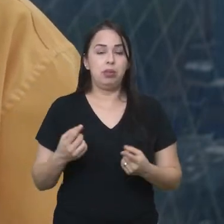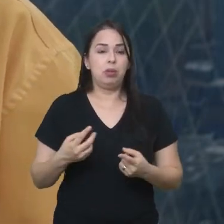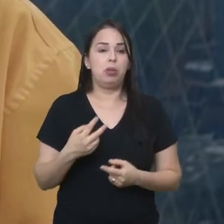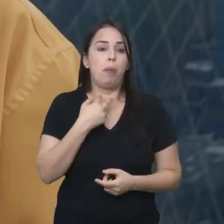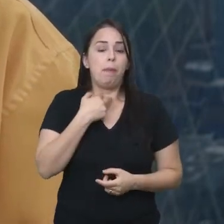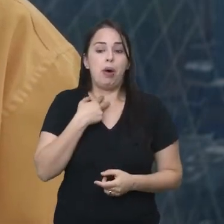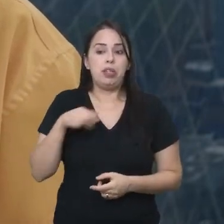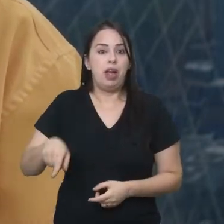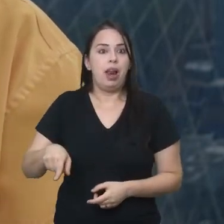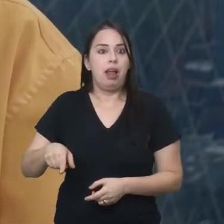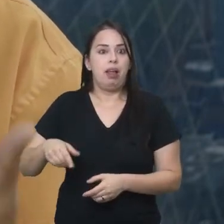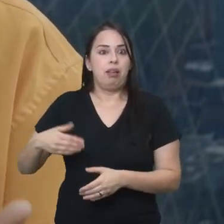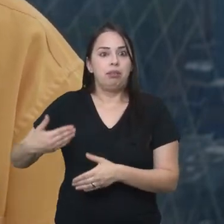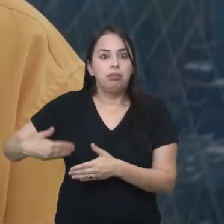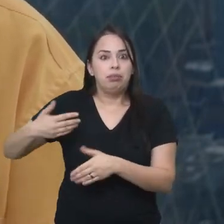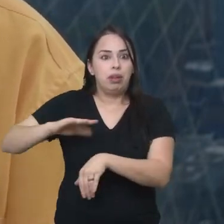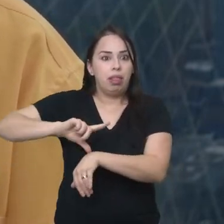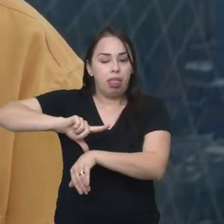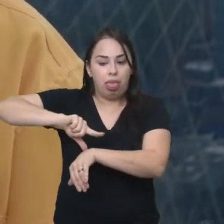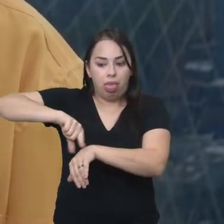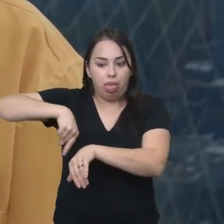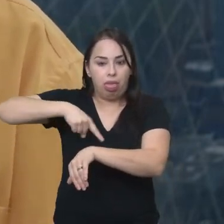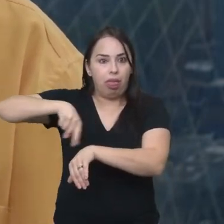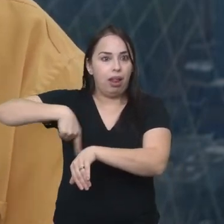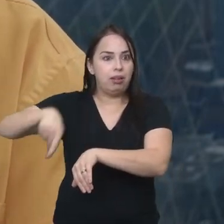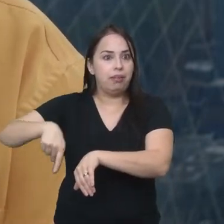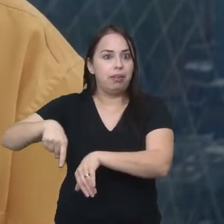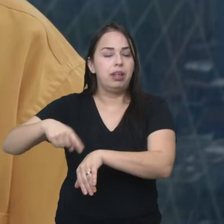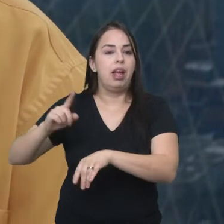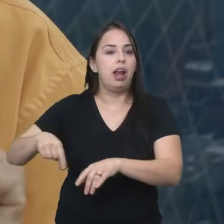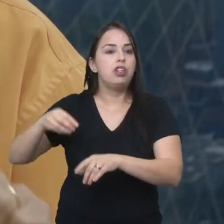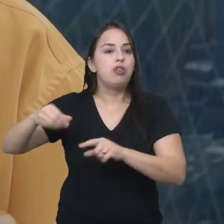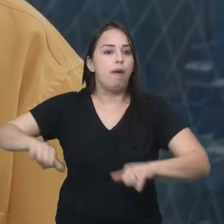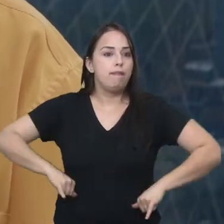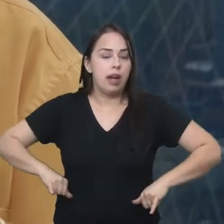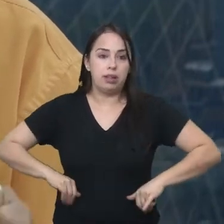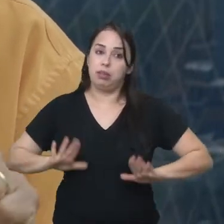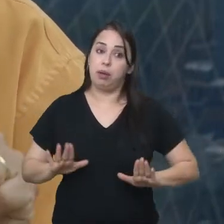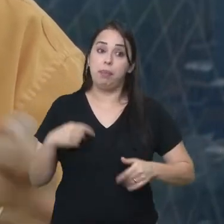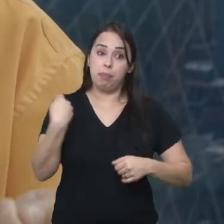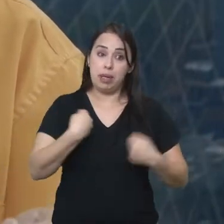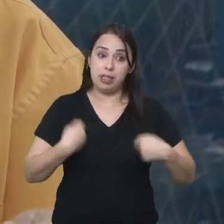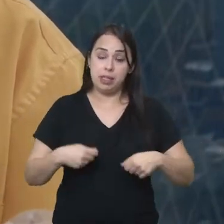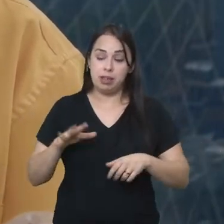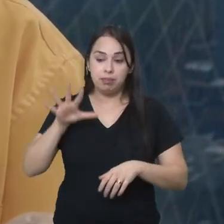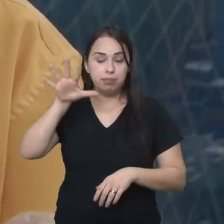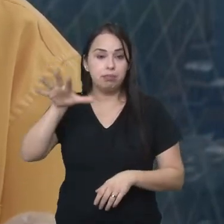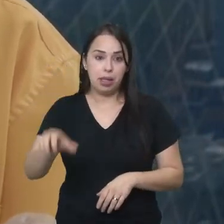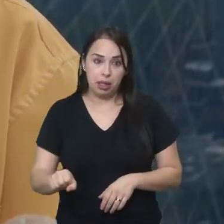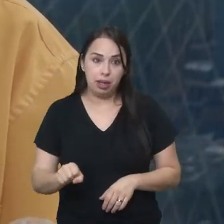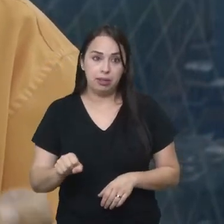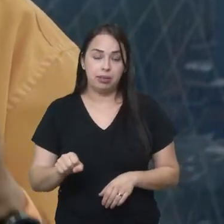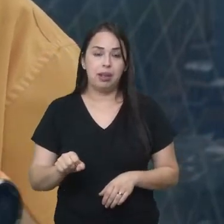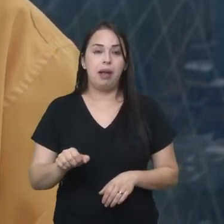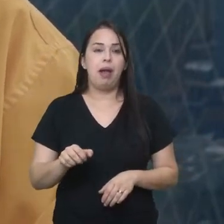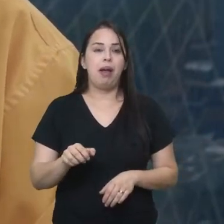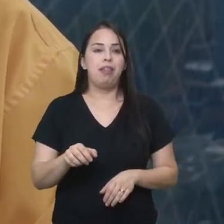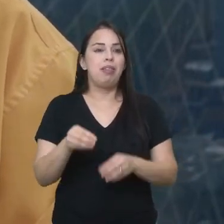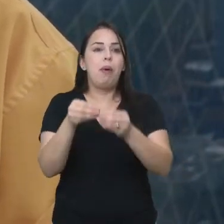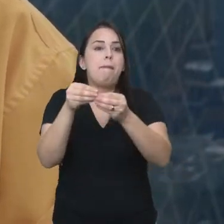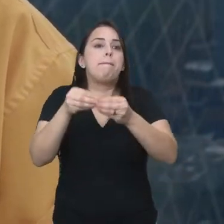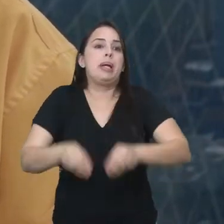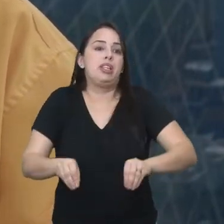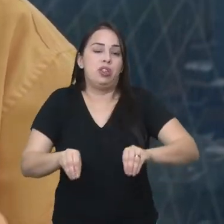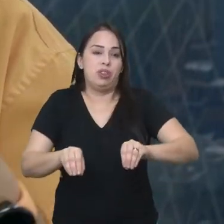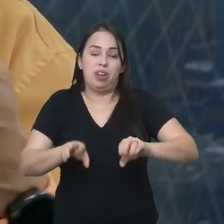por uma situação de violação, ainda mais quando oferece um risco, né? E aí o Conselho precisa agir. Então, ficou essa impressão de que o Conselho prejudica a